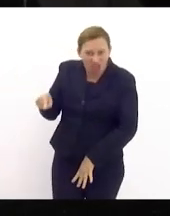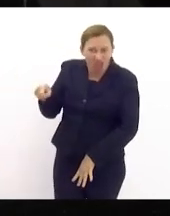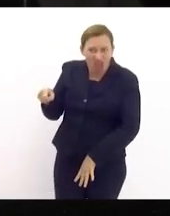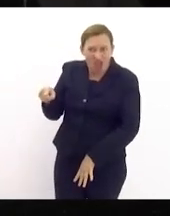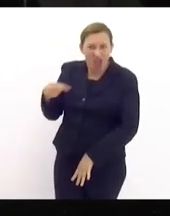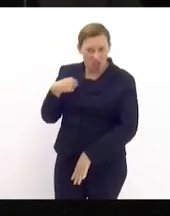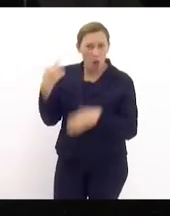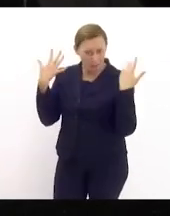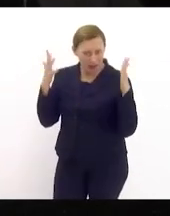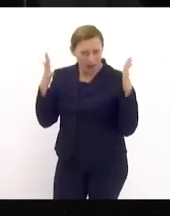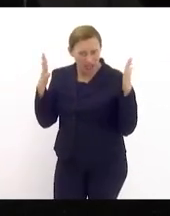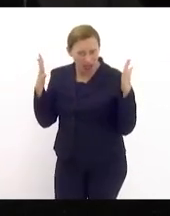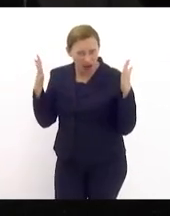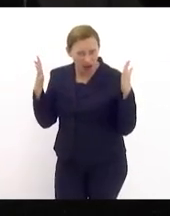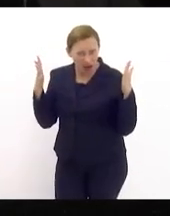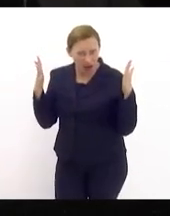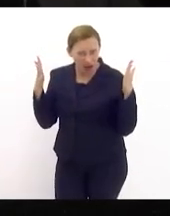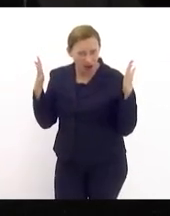tenho para comemorar?